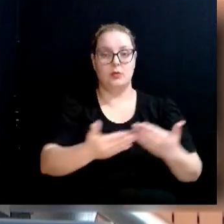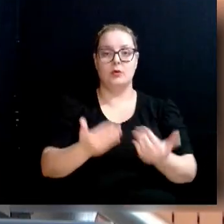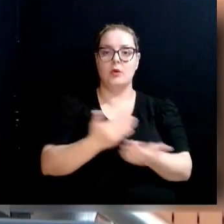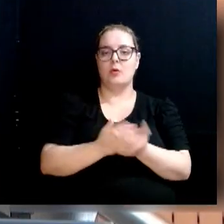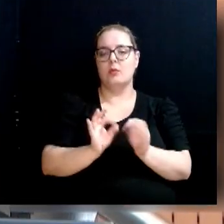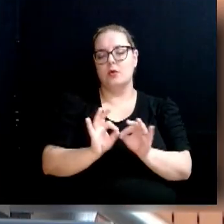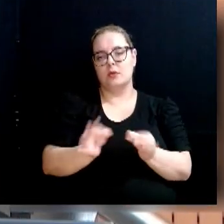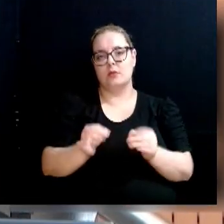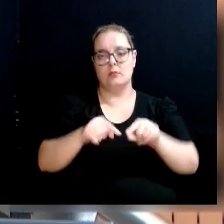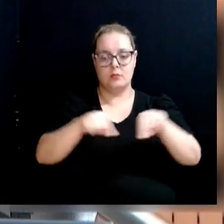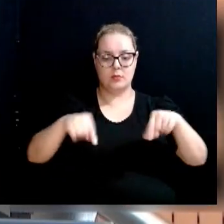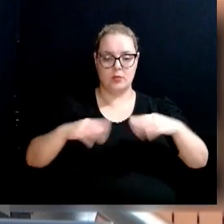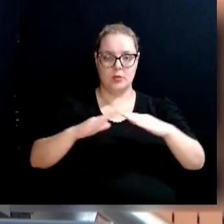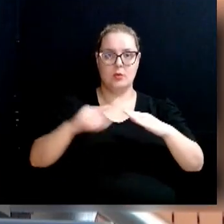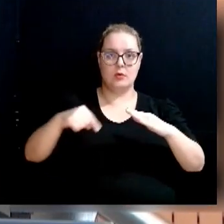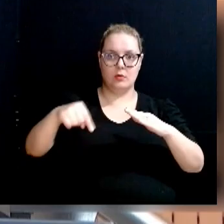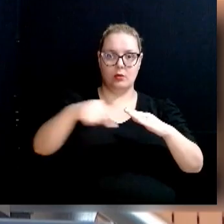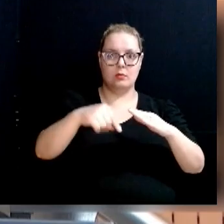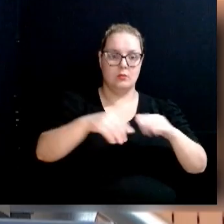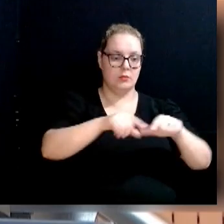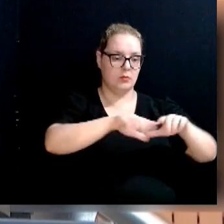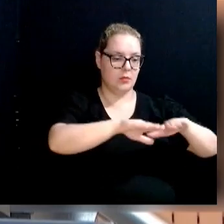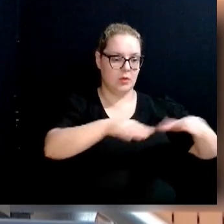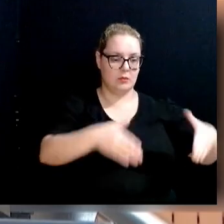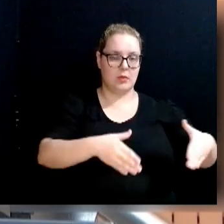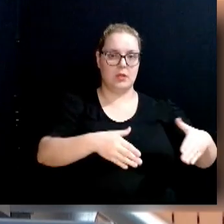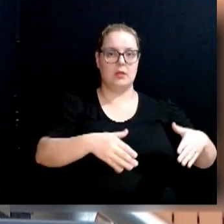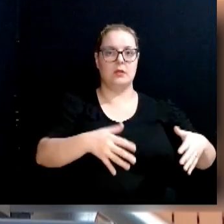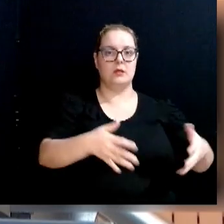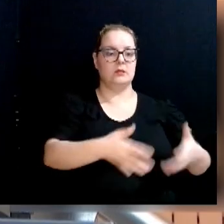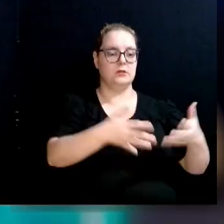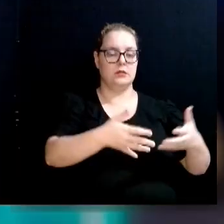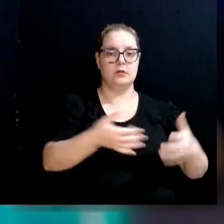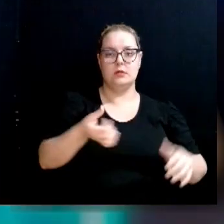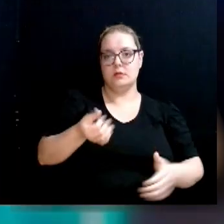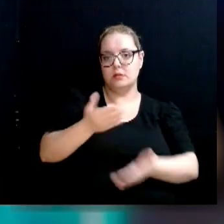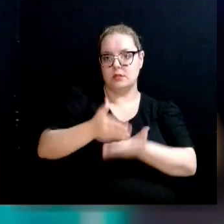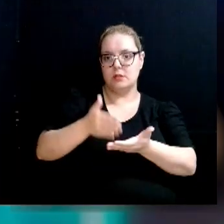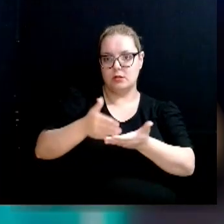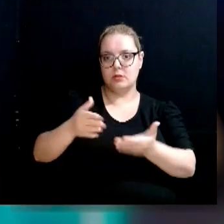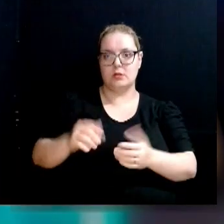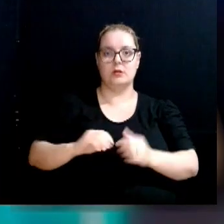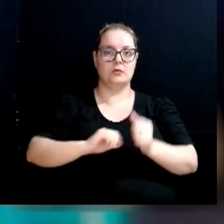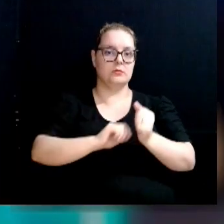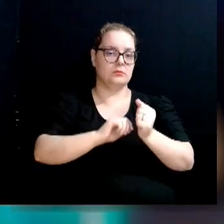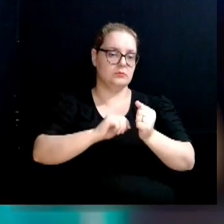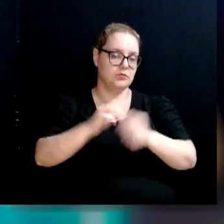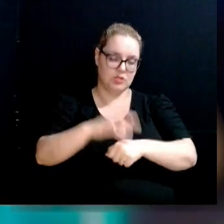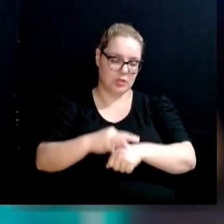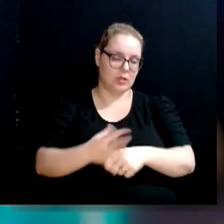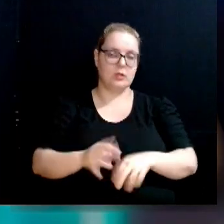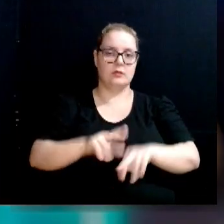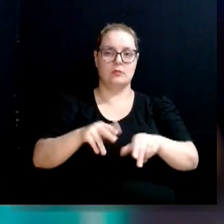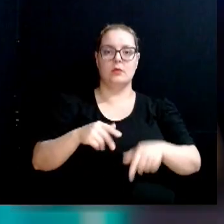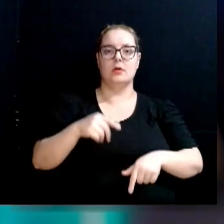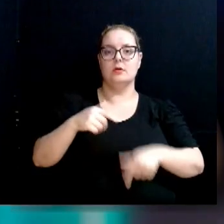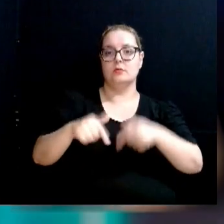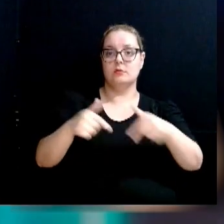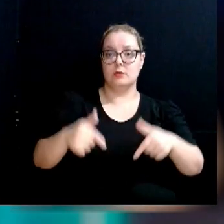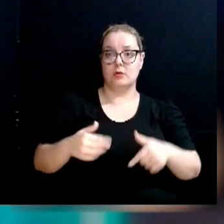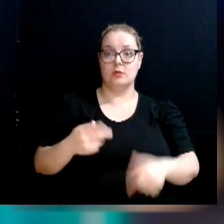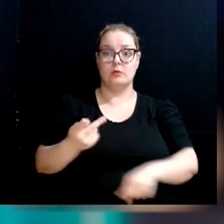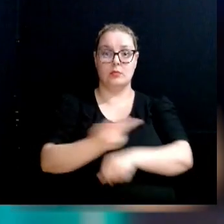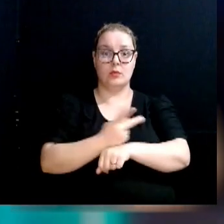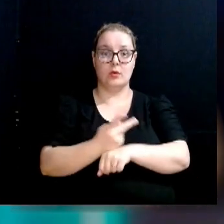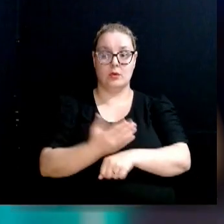mesa de saladas, apenas 6 cortes de carne. E os primeiros clientes, muitos deles trabalhadores que buscavam uma boa refeição durante o horário de almoço.